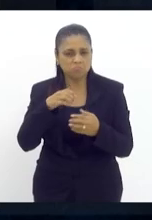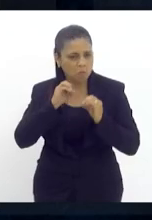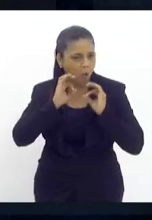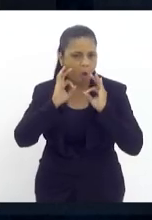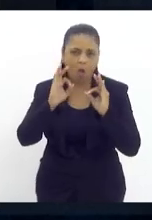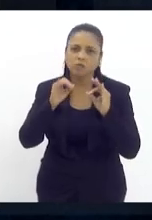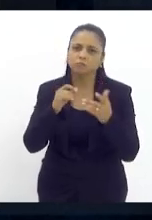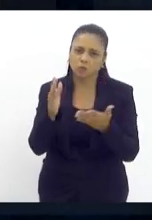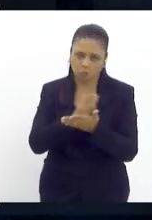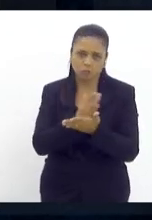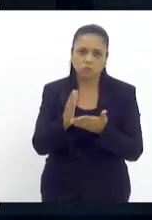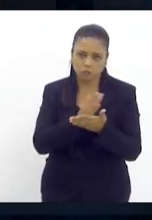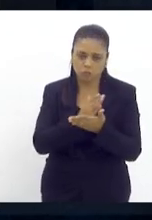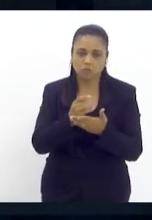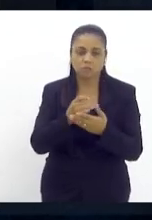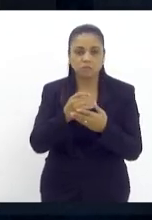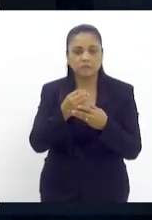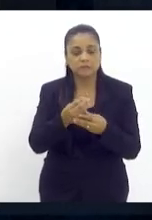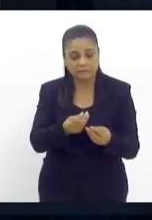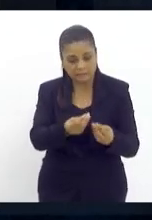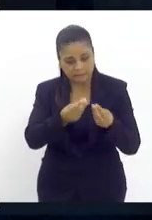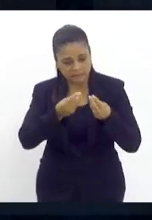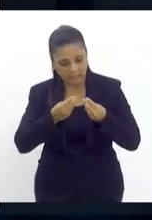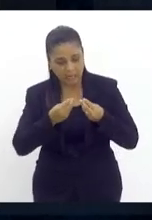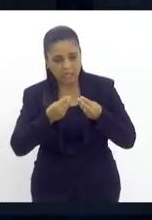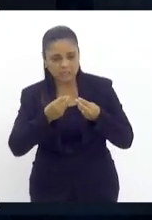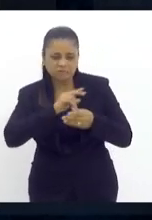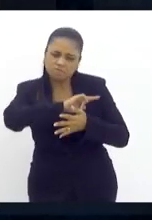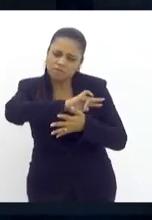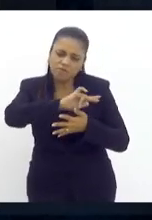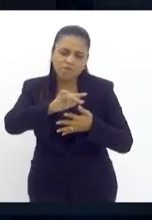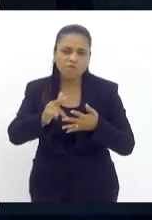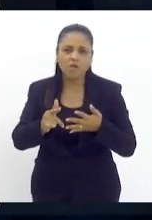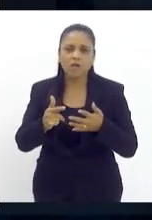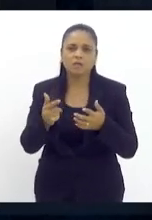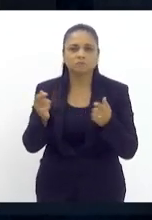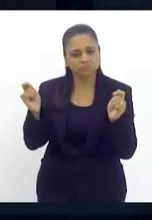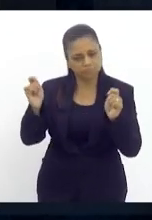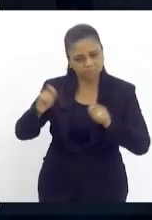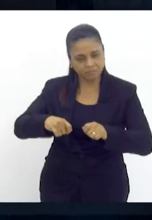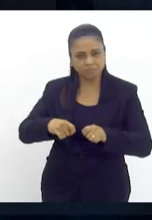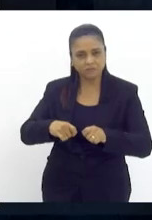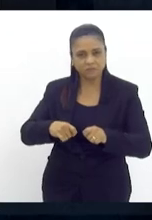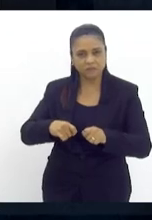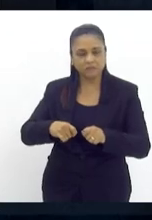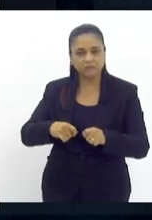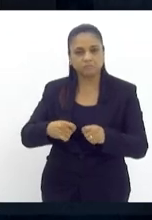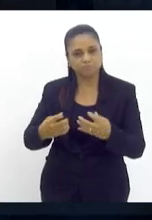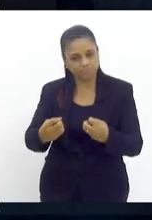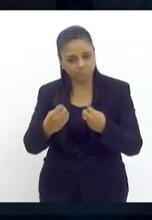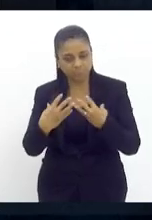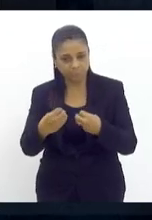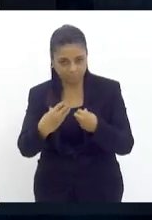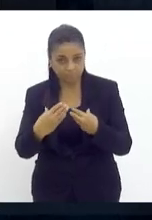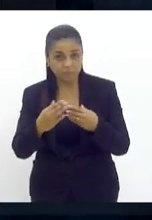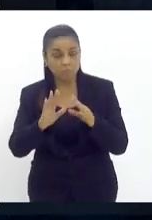sensacional, que traz milhares de possibilidades para a gente. Né? Então, a escola tem que